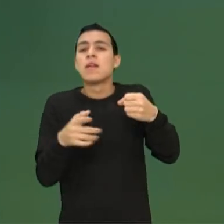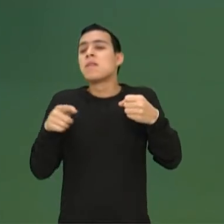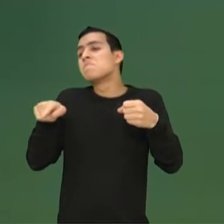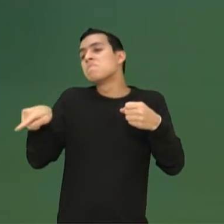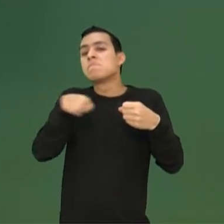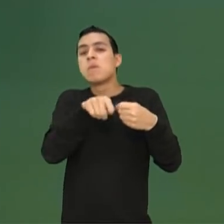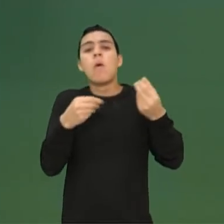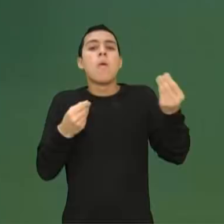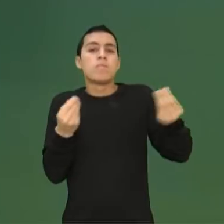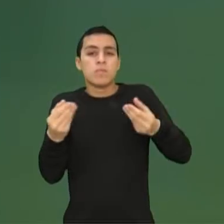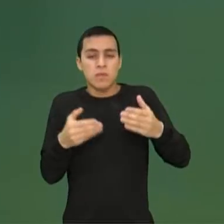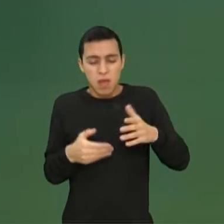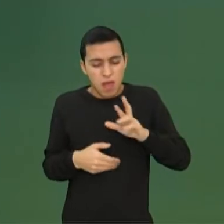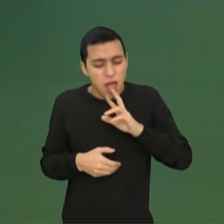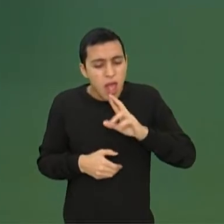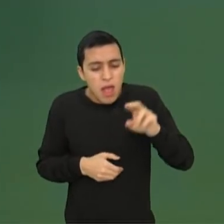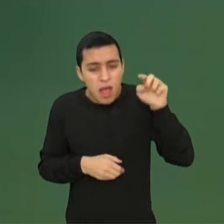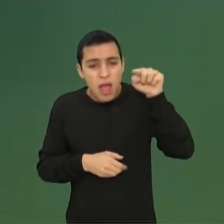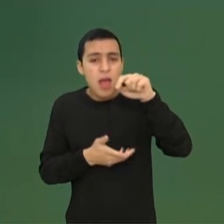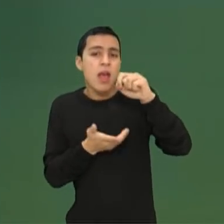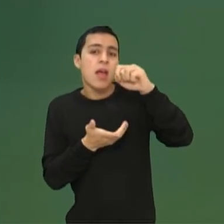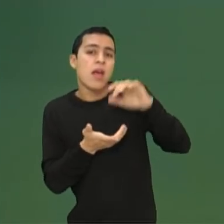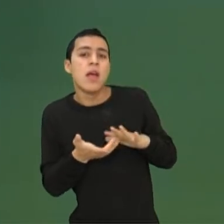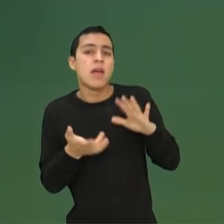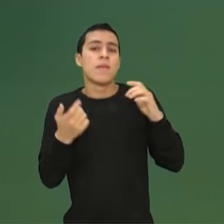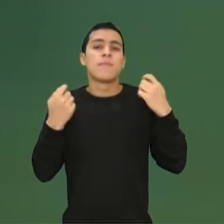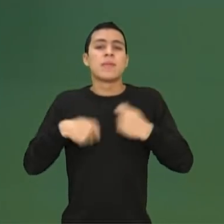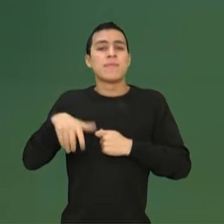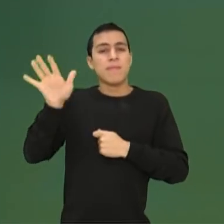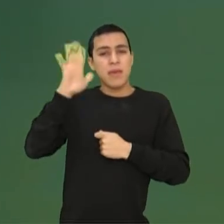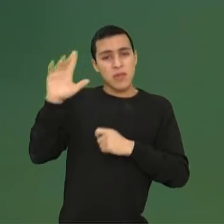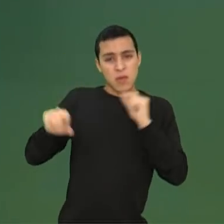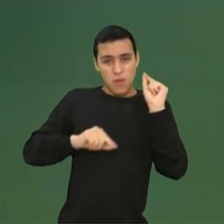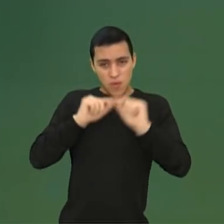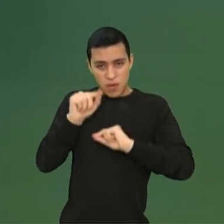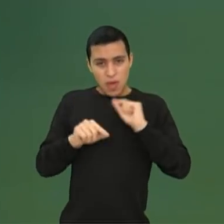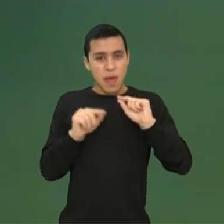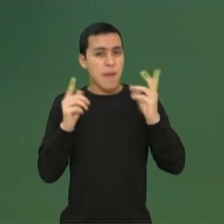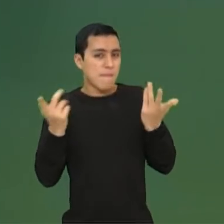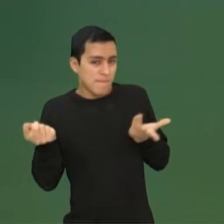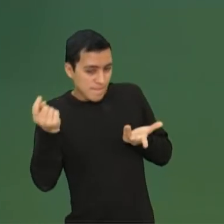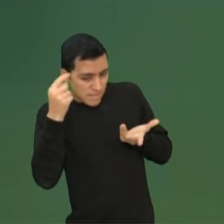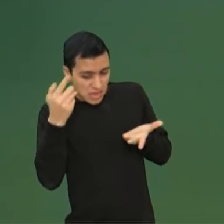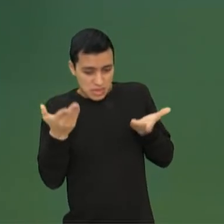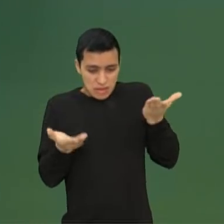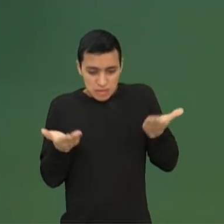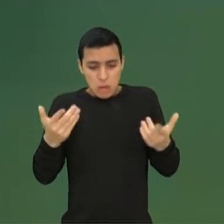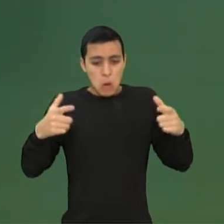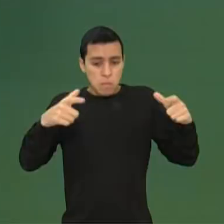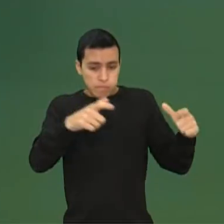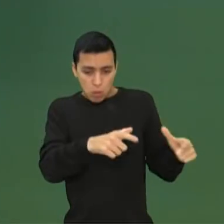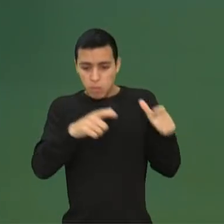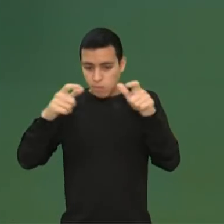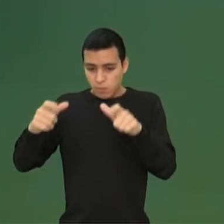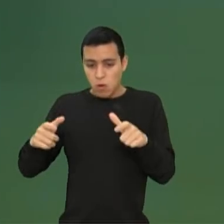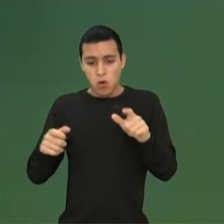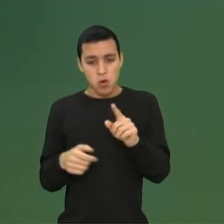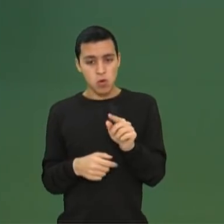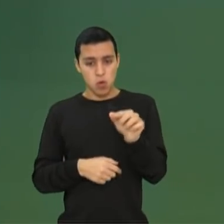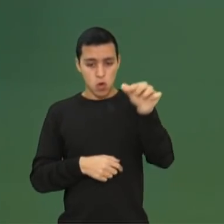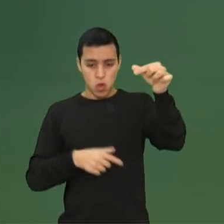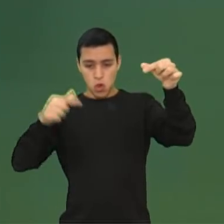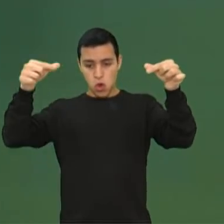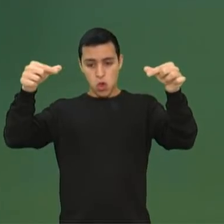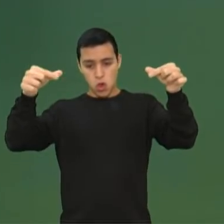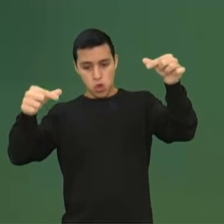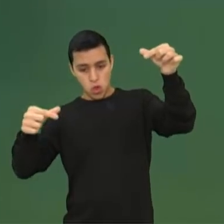balança? Então, para você responder esse exercício, você tem que imaginar essa situação. Pensa uma balança de 2 pratos.